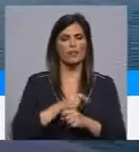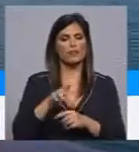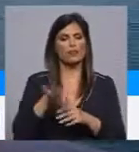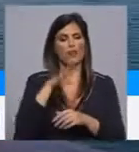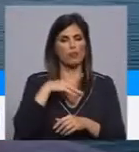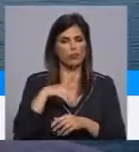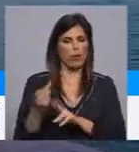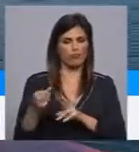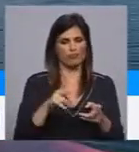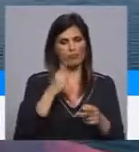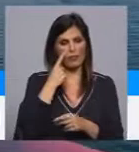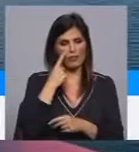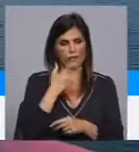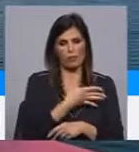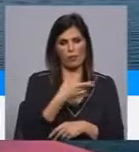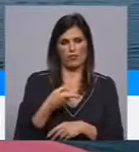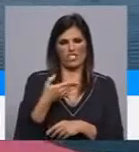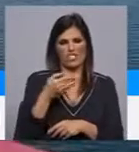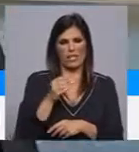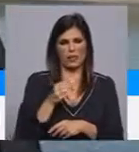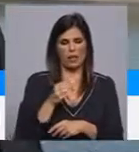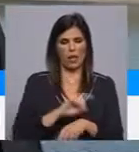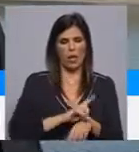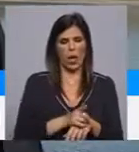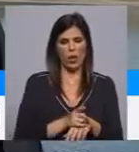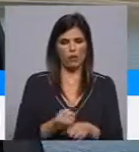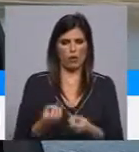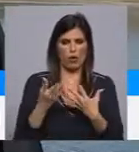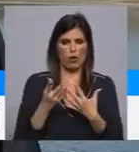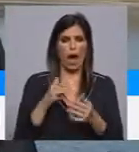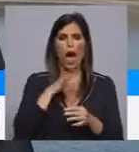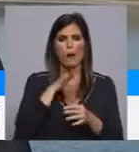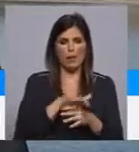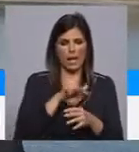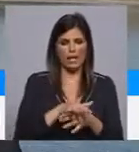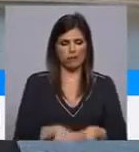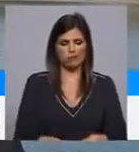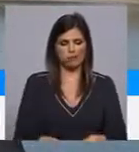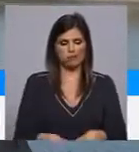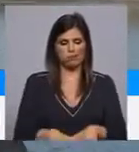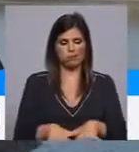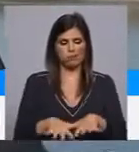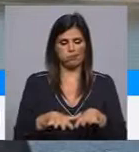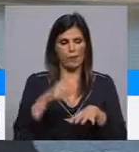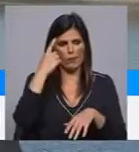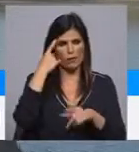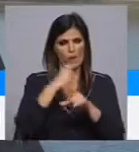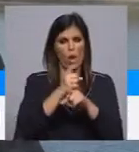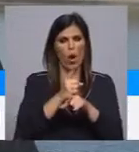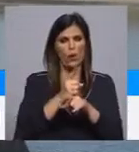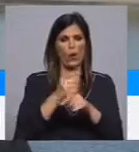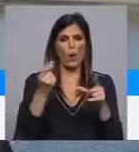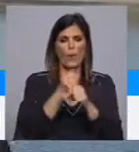para viver ainda nos anos 70. Assim que apareceu a barragem e começou a encher, pensámos logo comprar um barco para